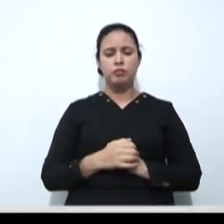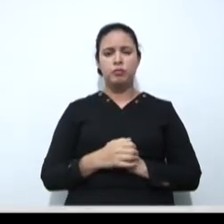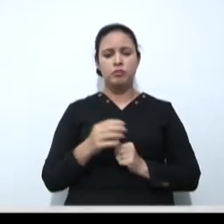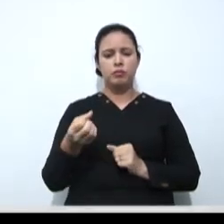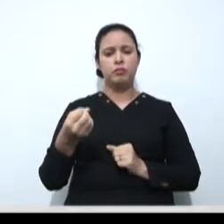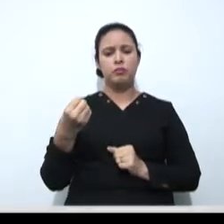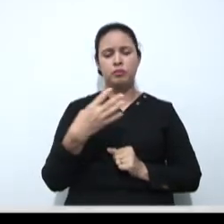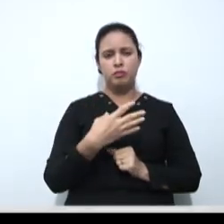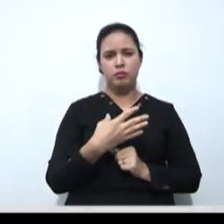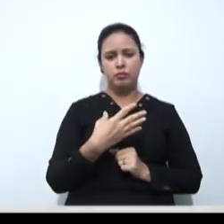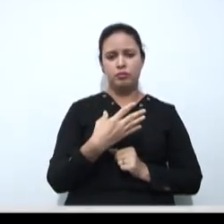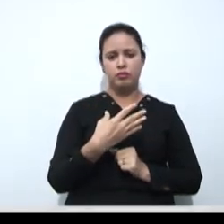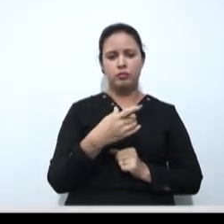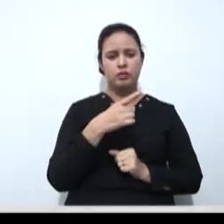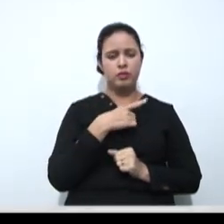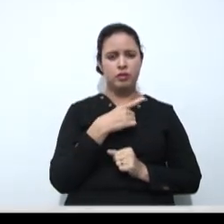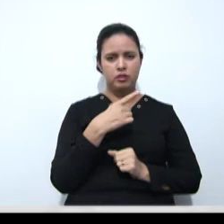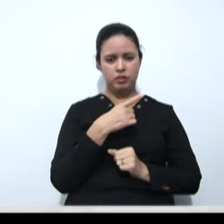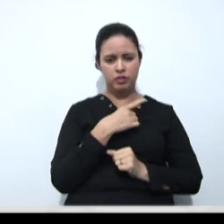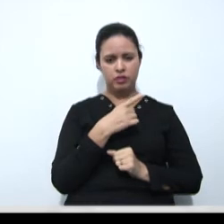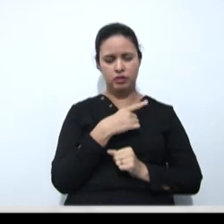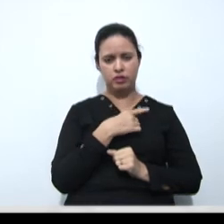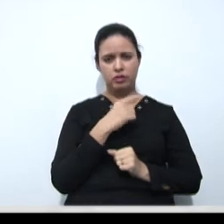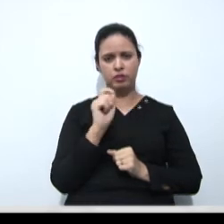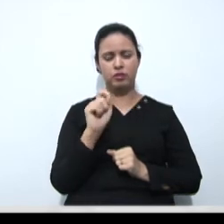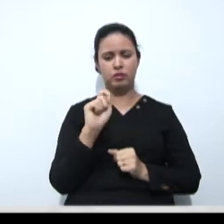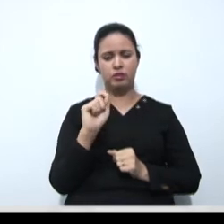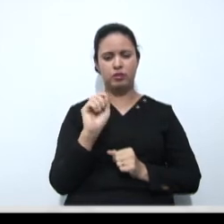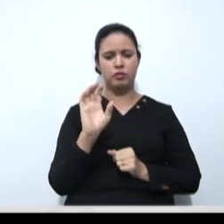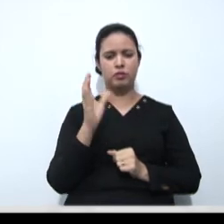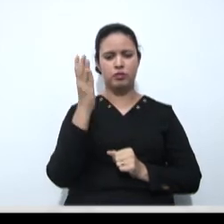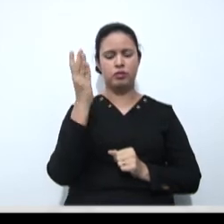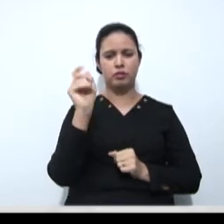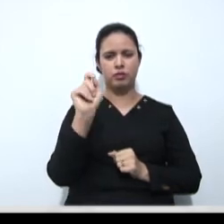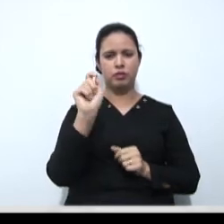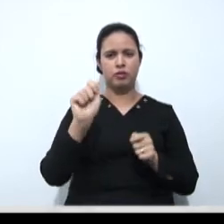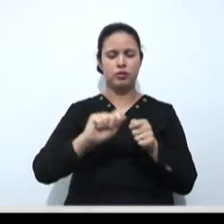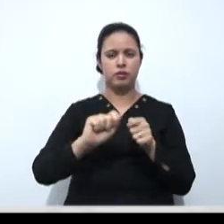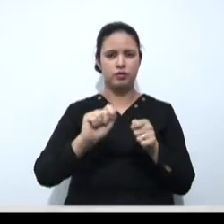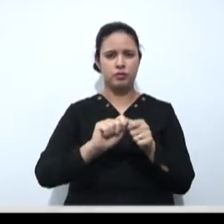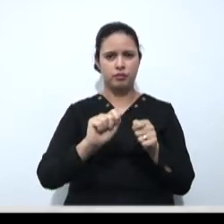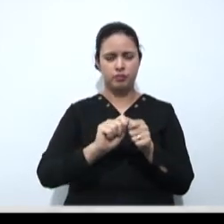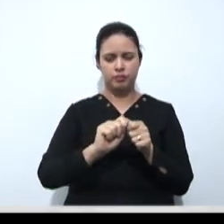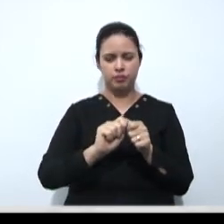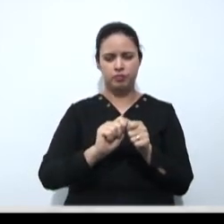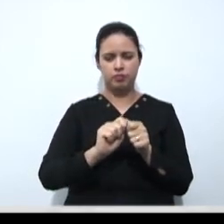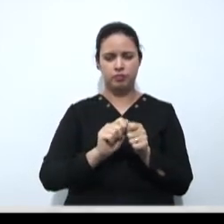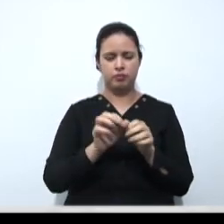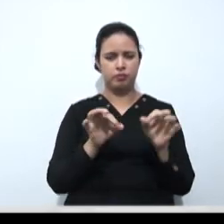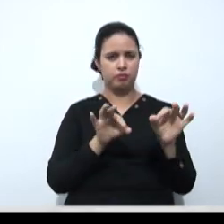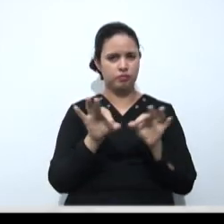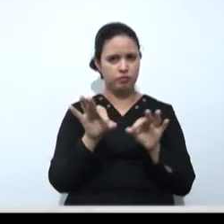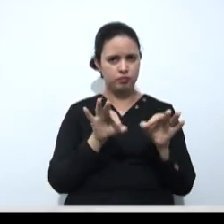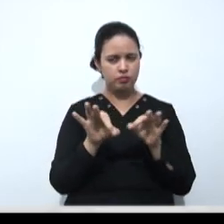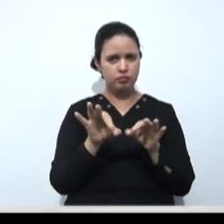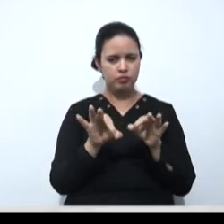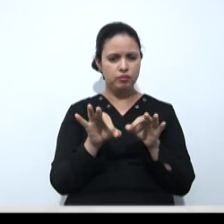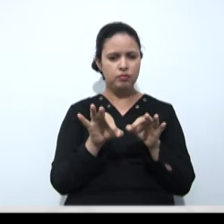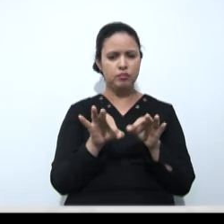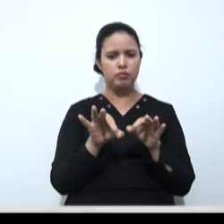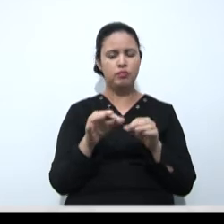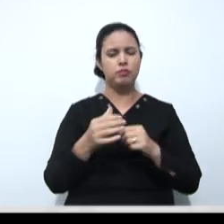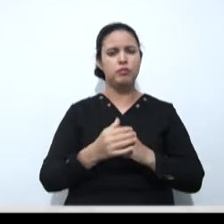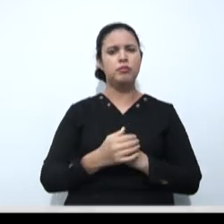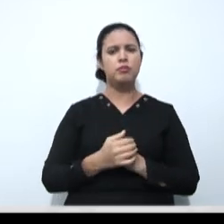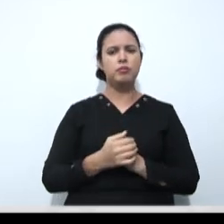pode focar que existe, o que acontece na inovação é fazer acontecer algo ou executar